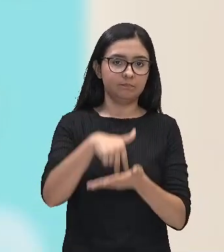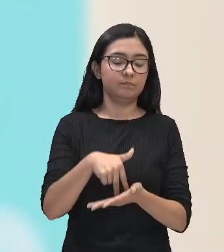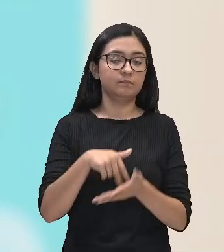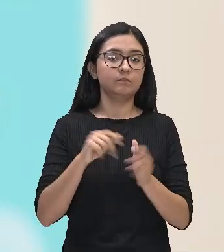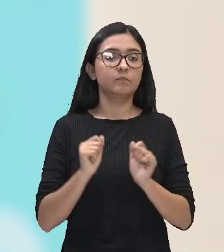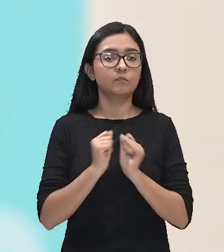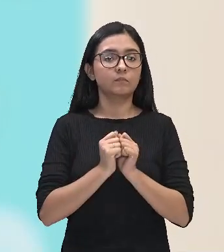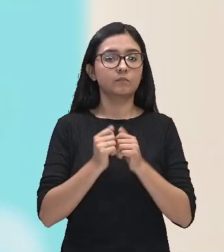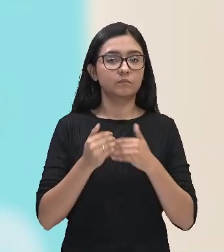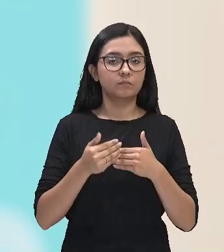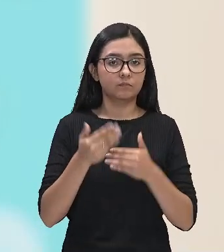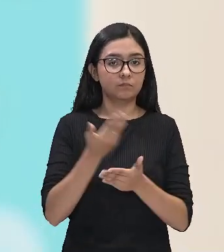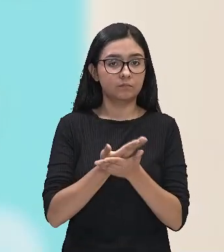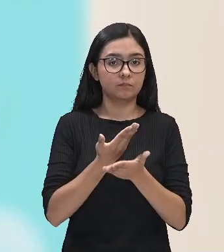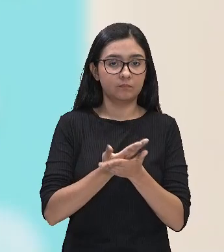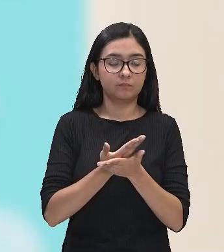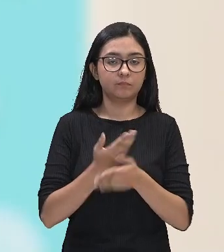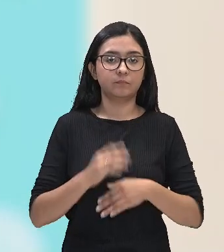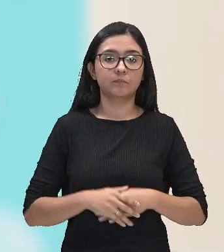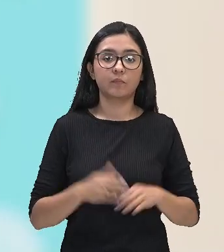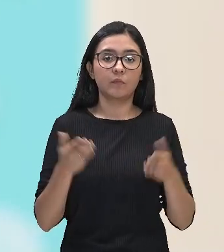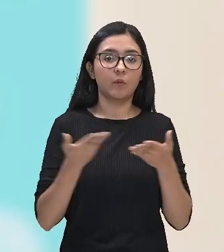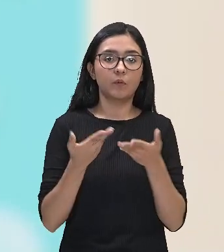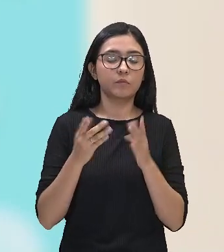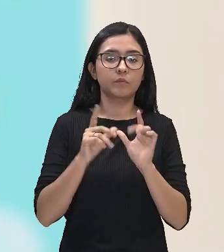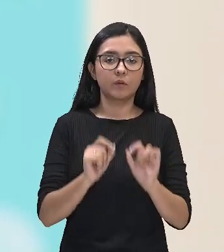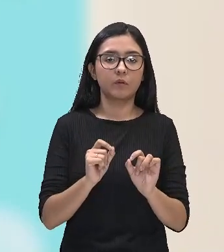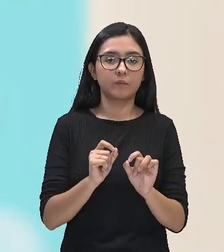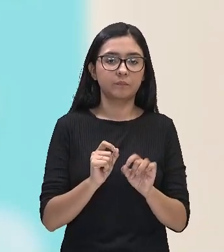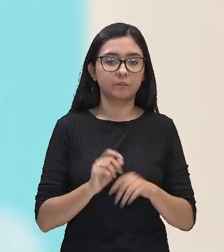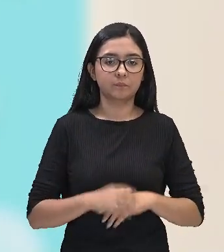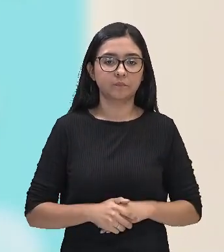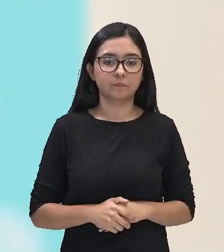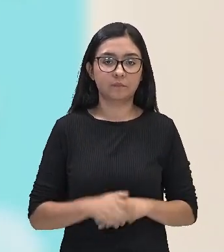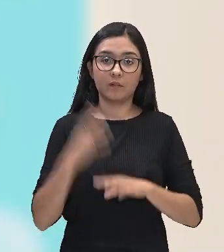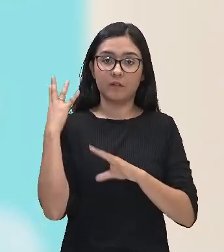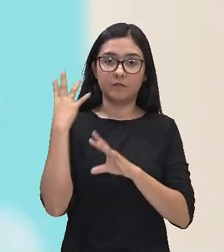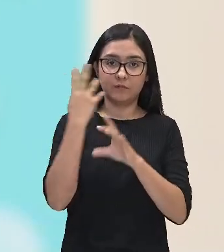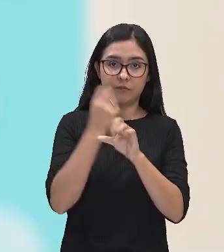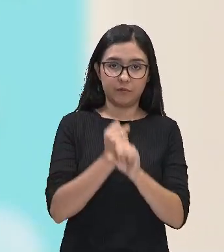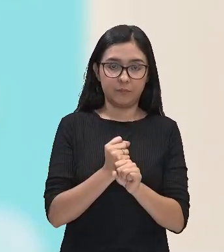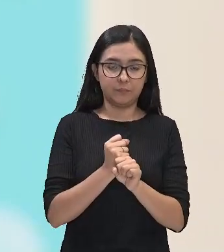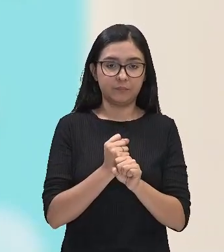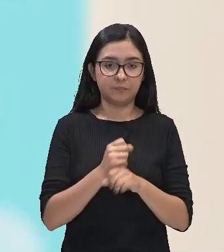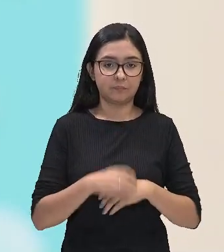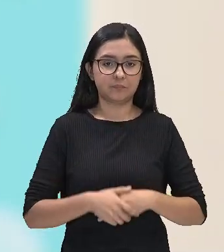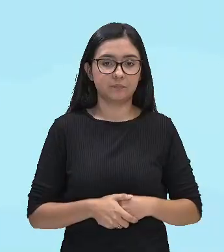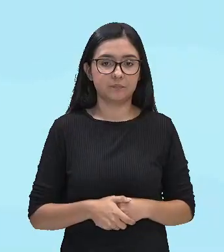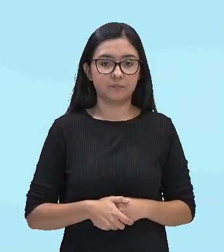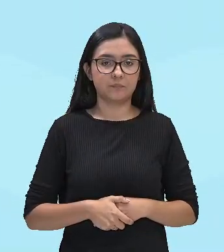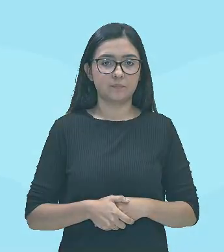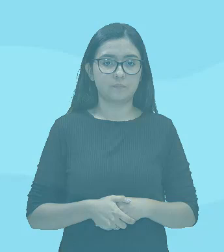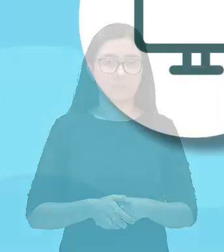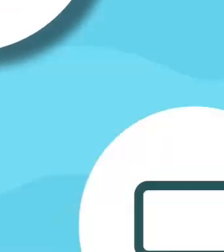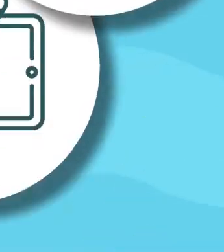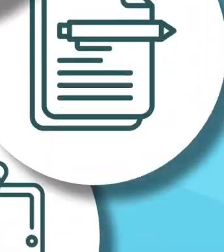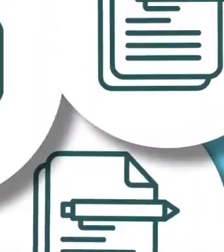mais uma aula. Então, hoje nós iremos fazer a revisão. Vamos lá.